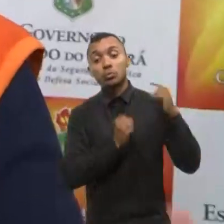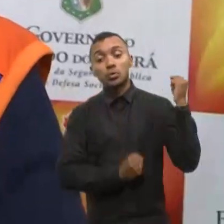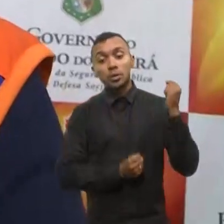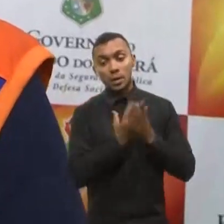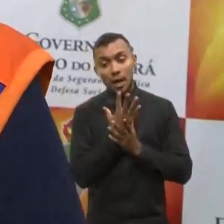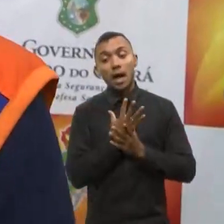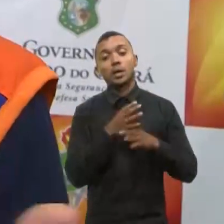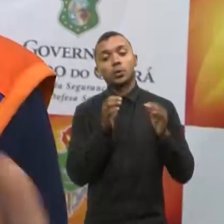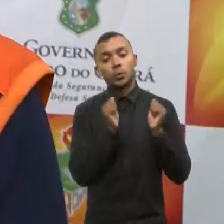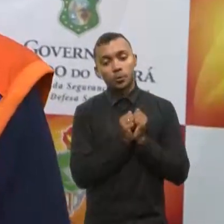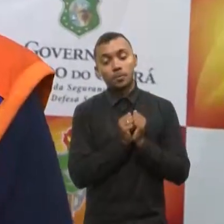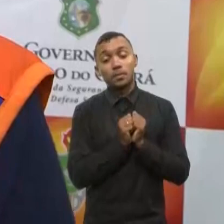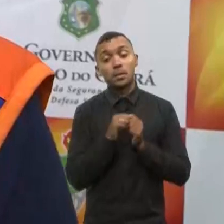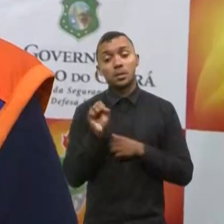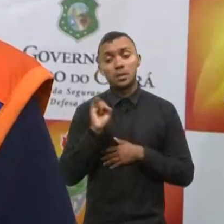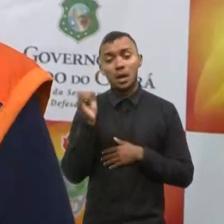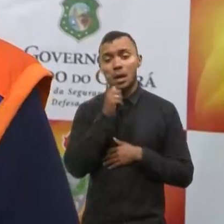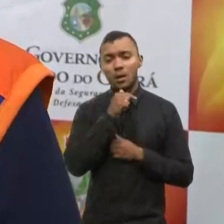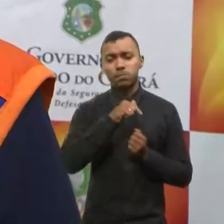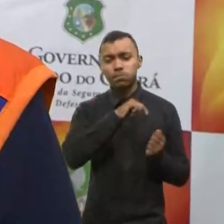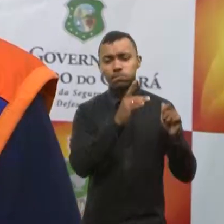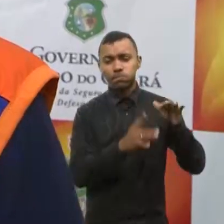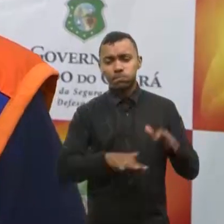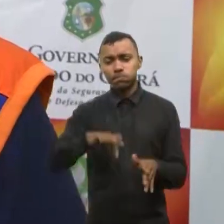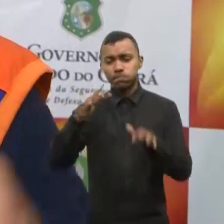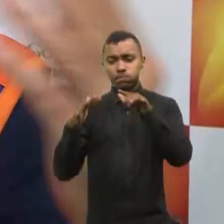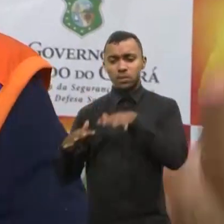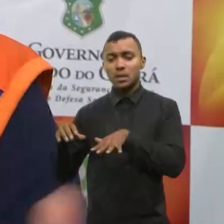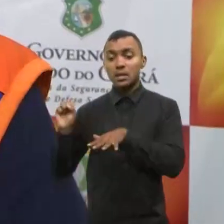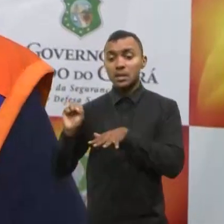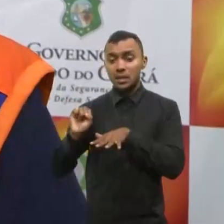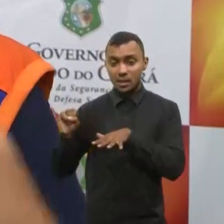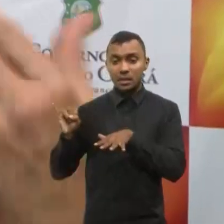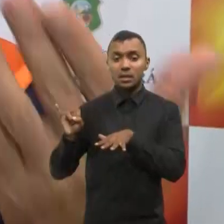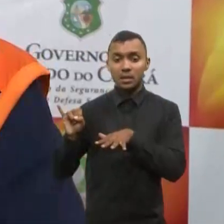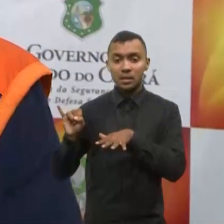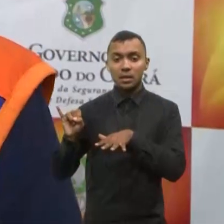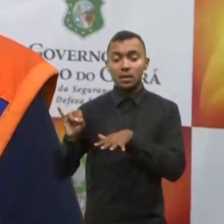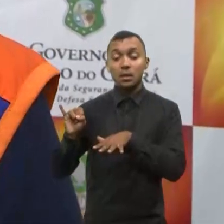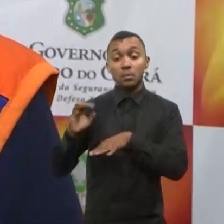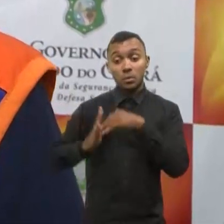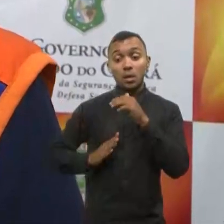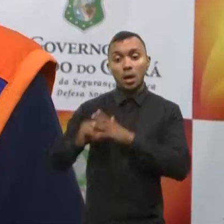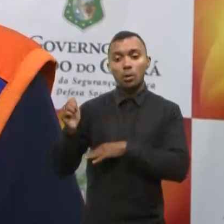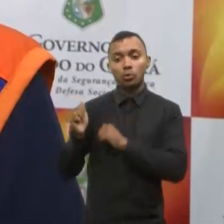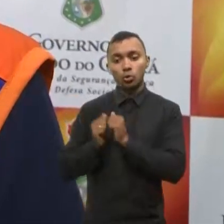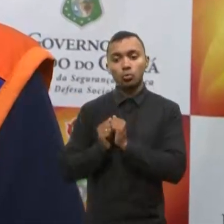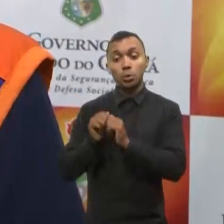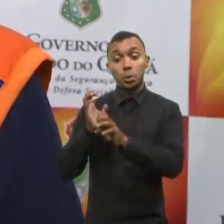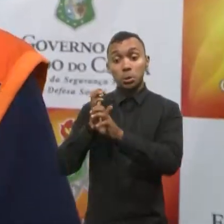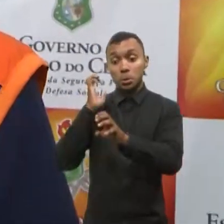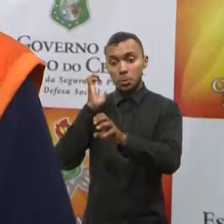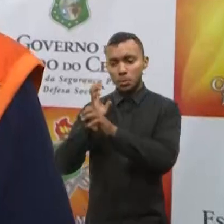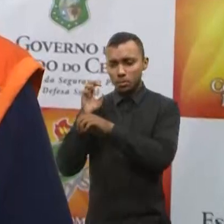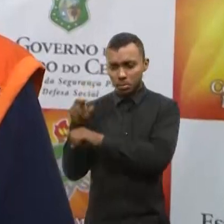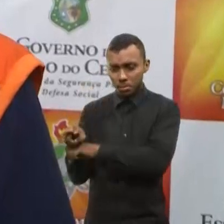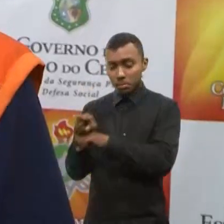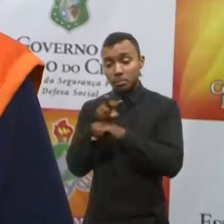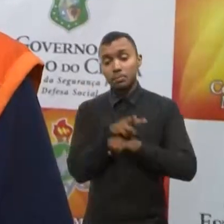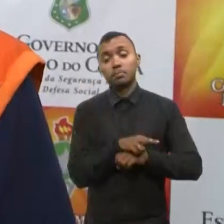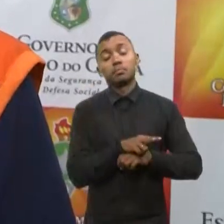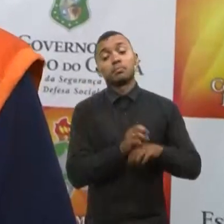essa construção. Se essa barragem tivesse realmente um ART, né? Um engenheiro acompanhando, a gente pode